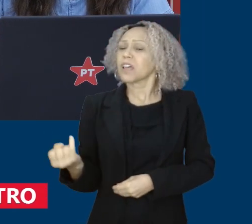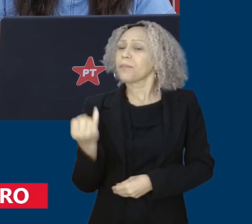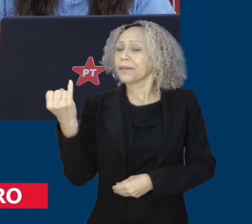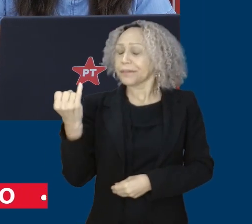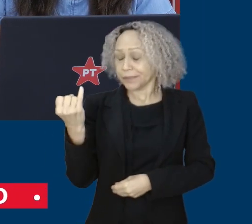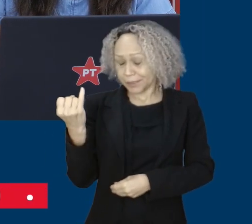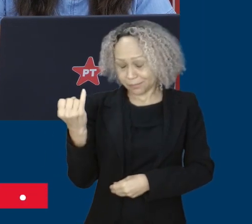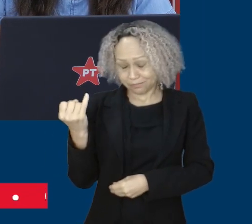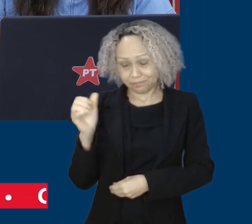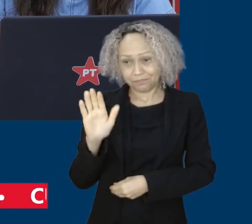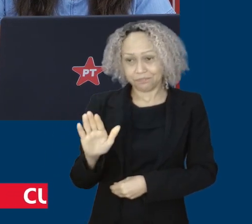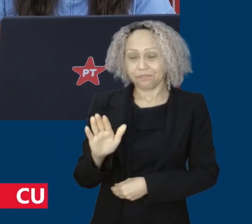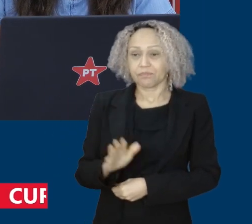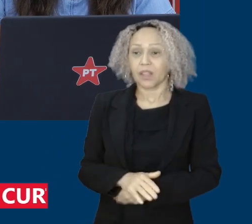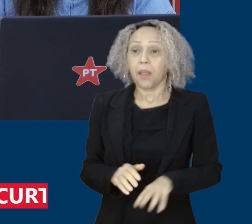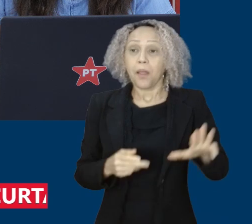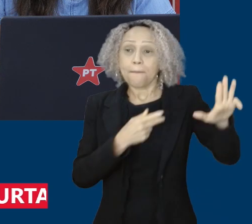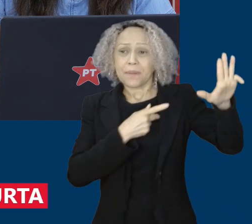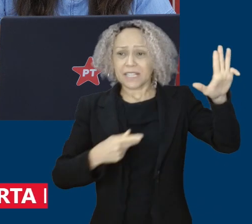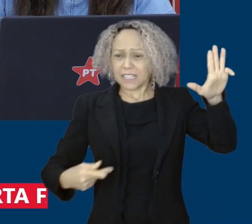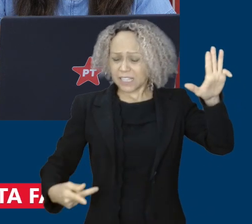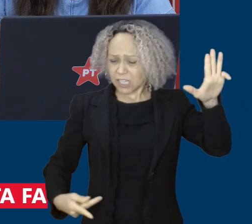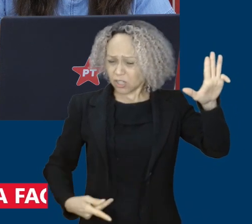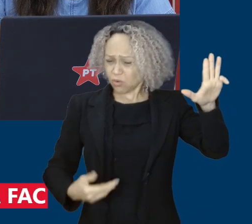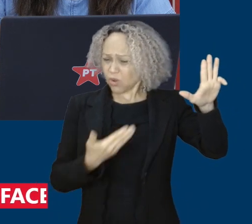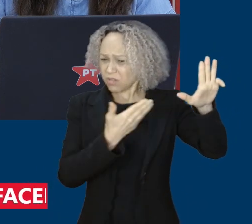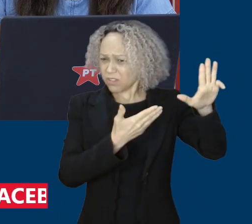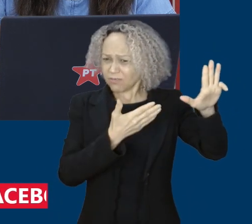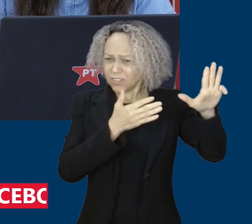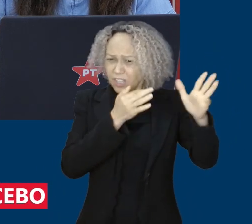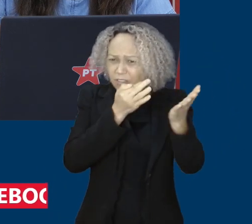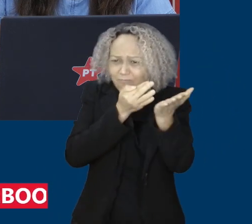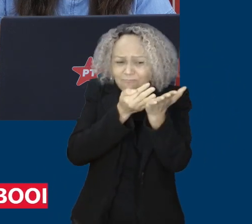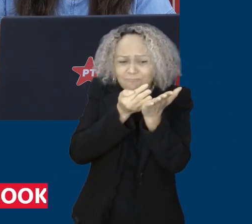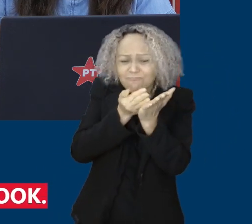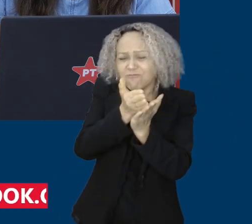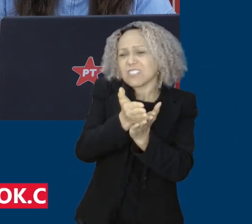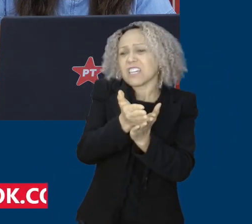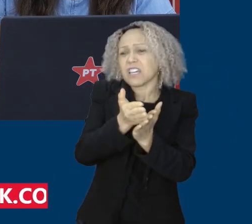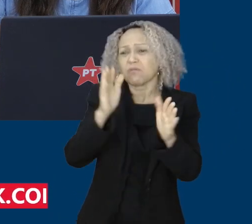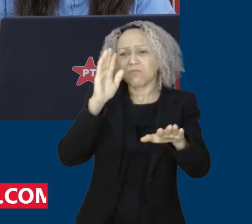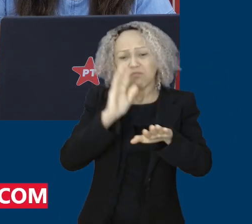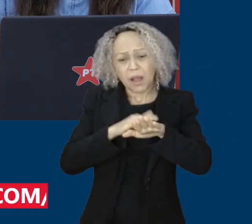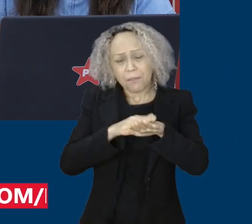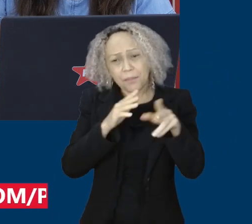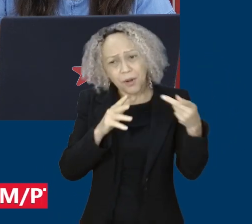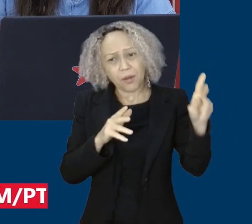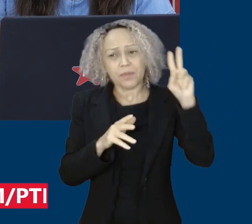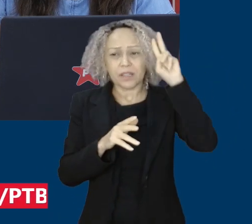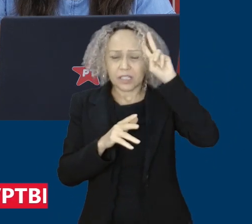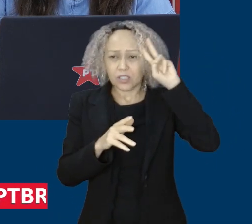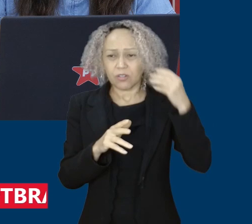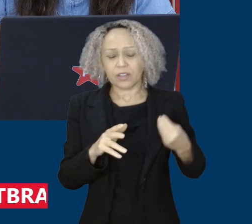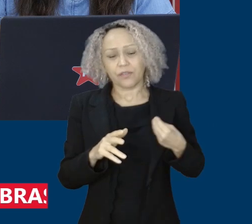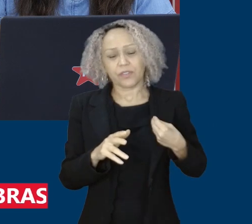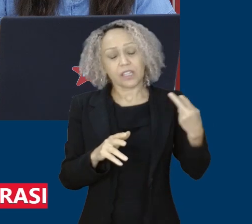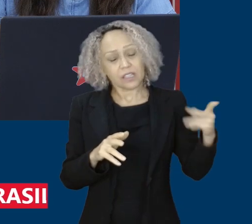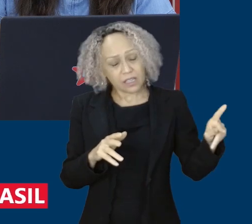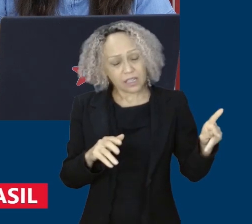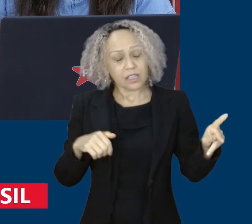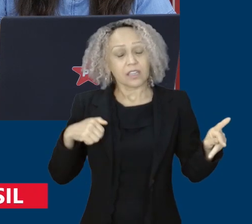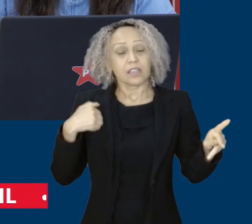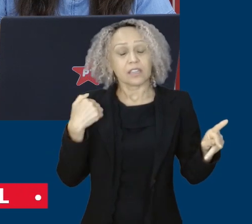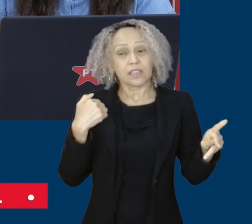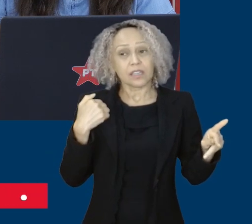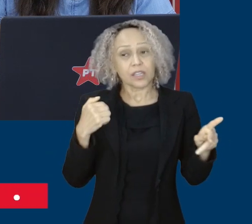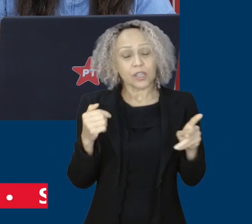Amanda, o presidente Lula está sendo fiel à sua história e o programa do nosso governo,